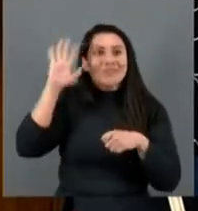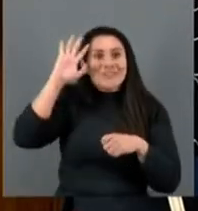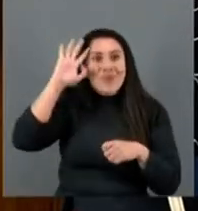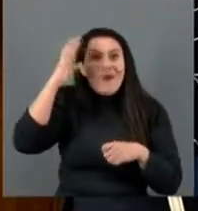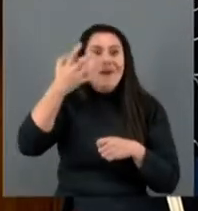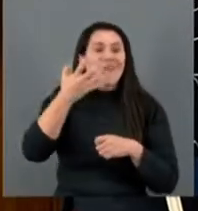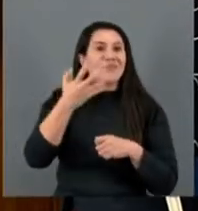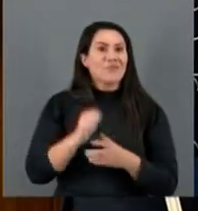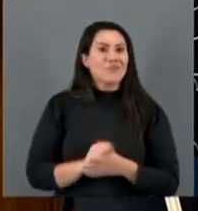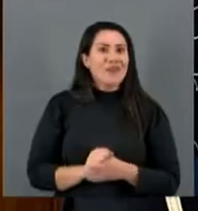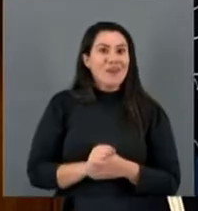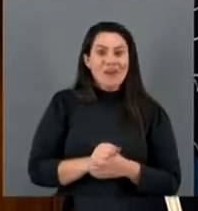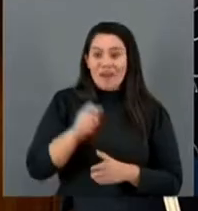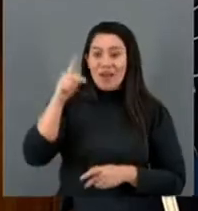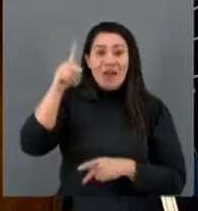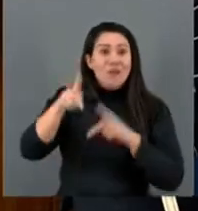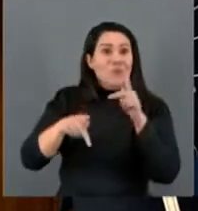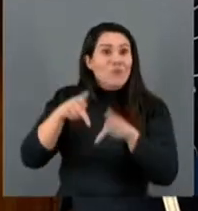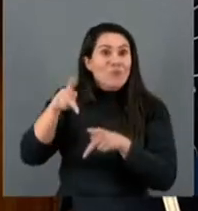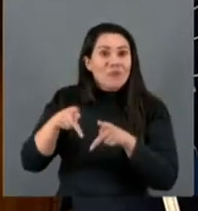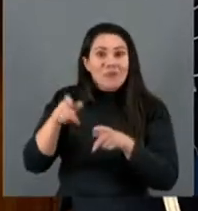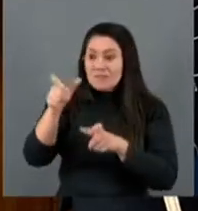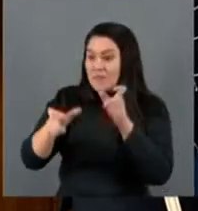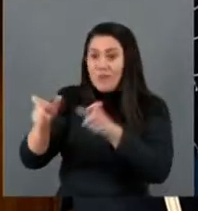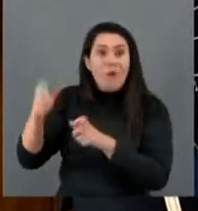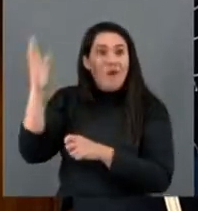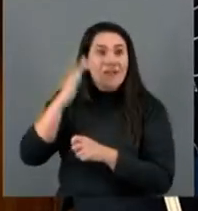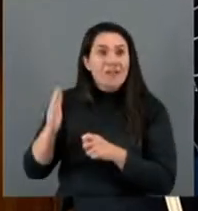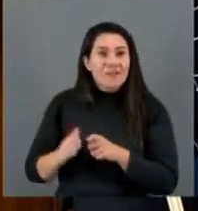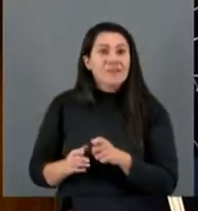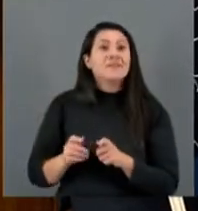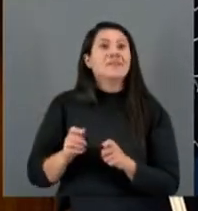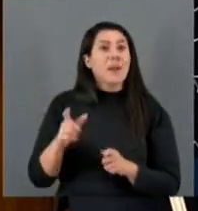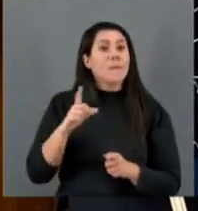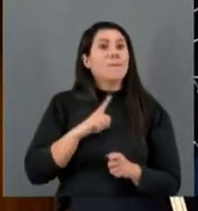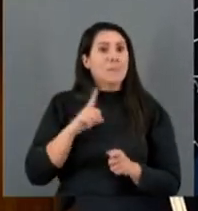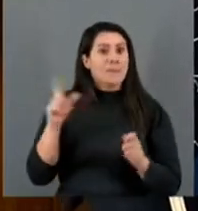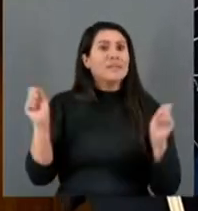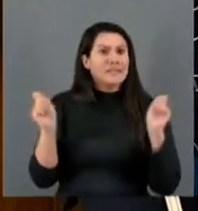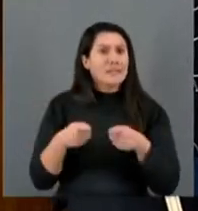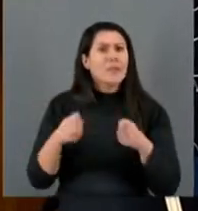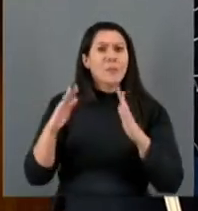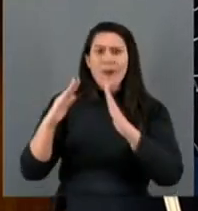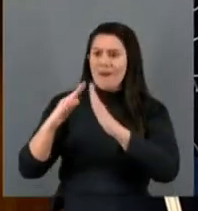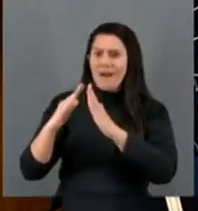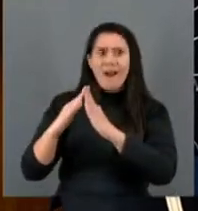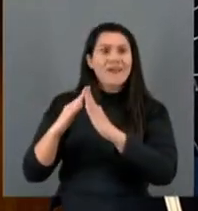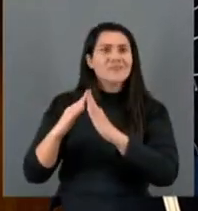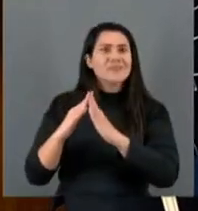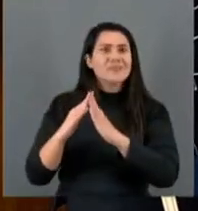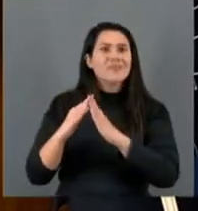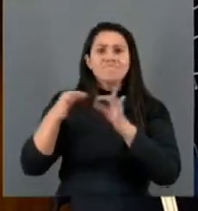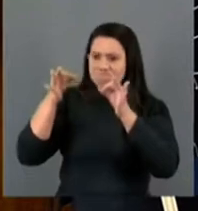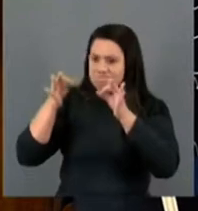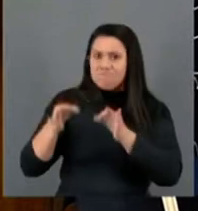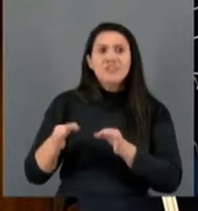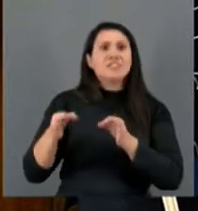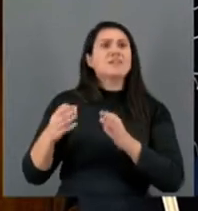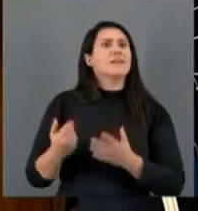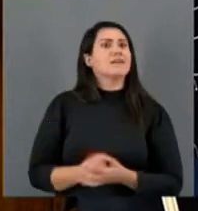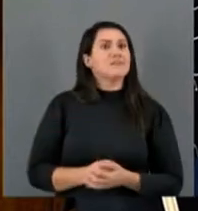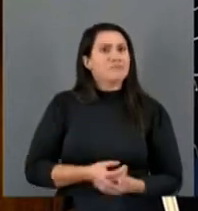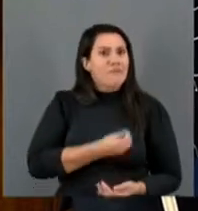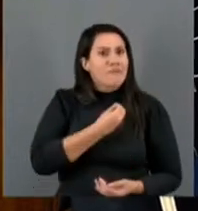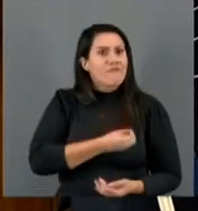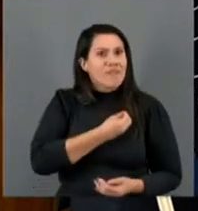para morar. Vamos à frente. Educação. Eu fiz aqui um cálculo, uma